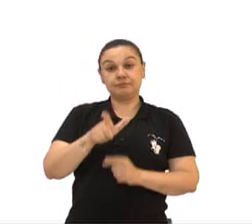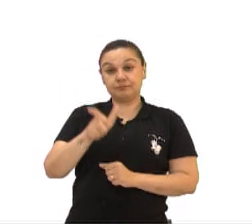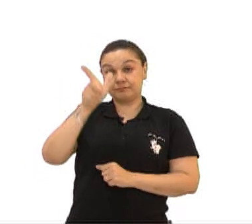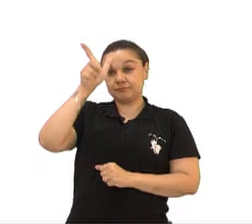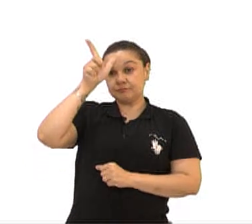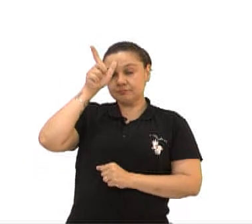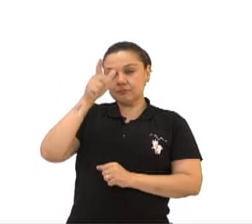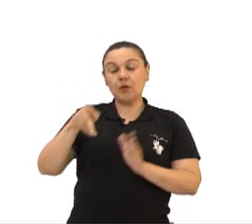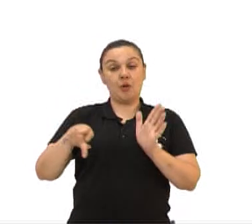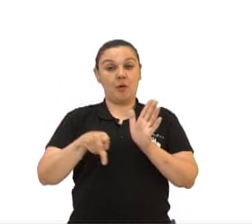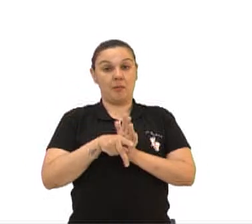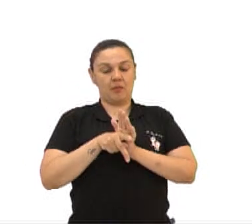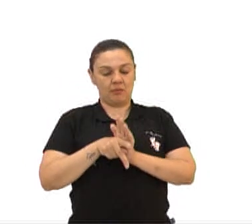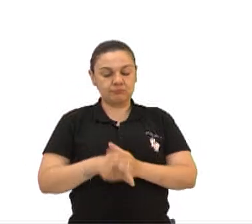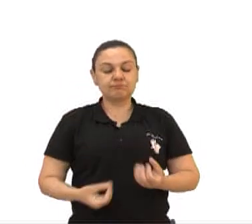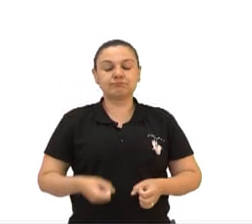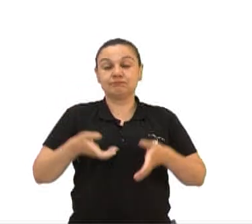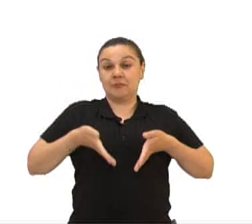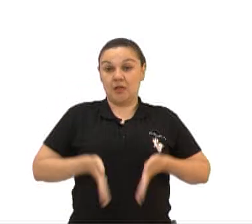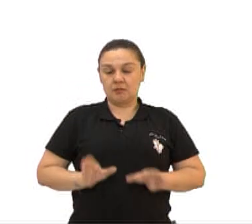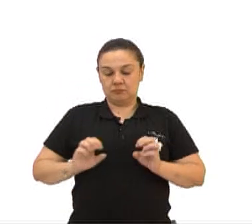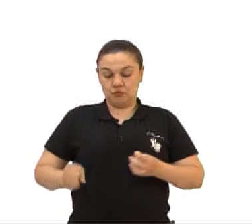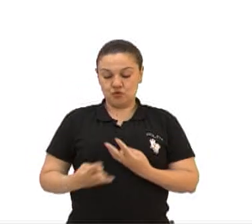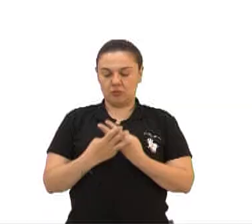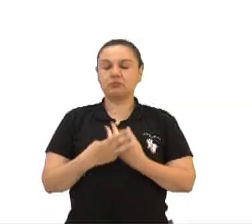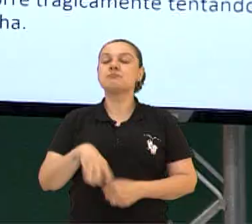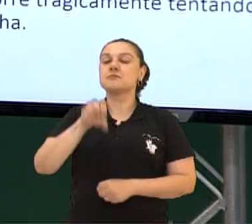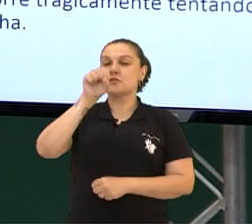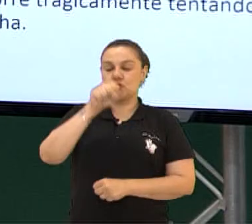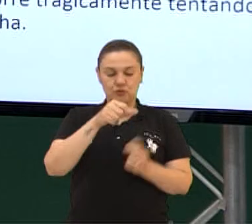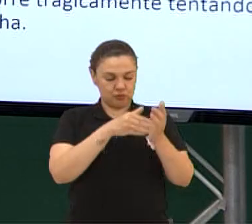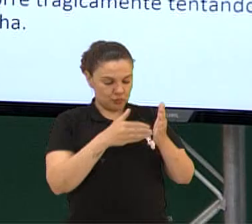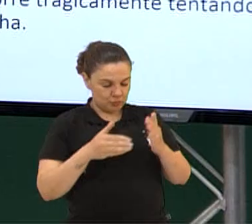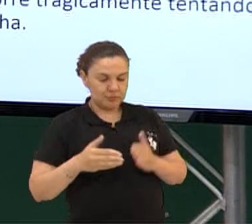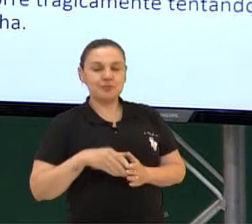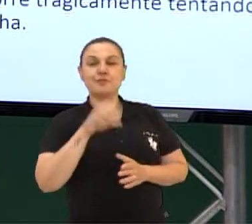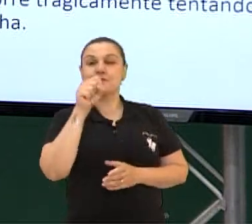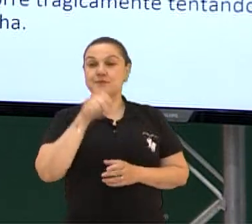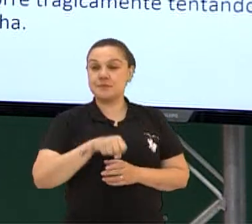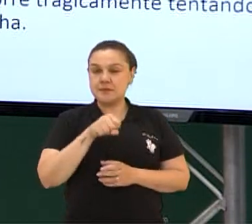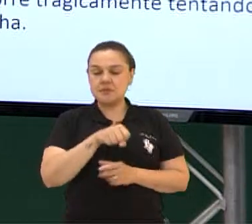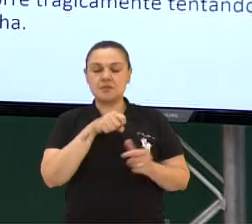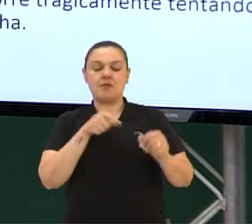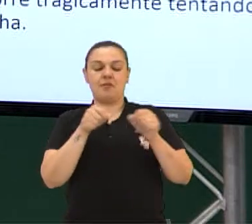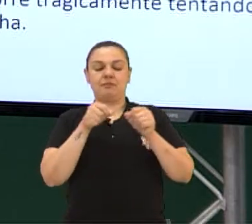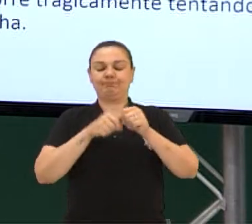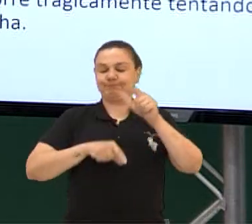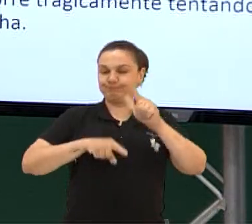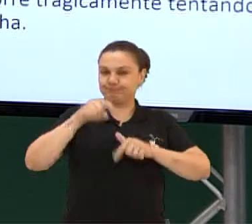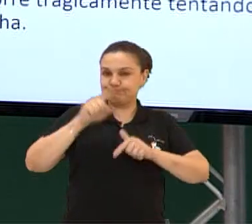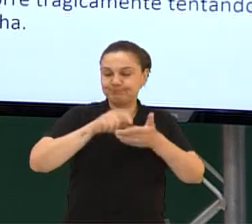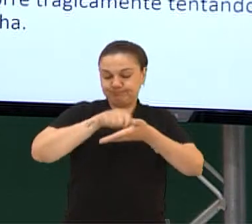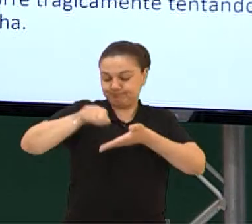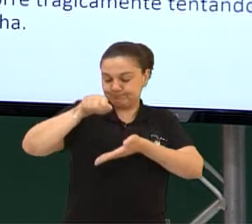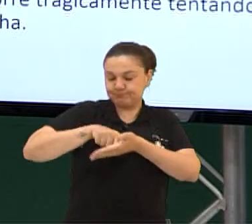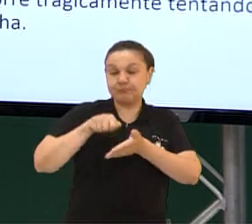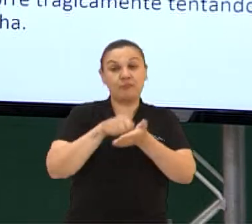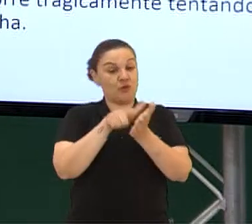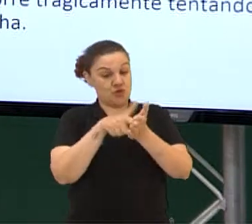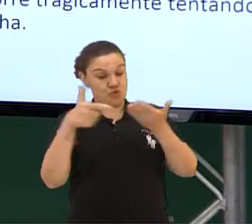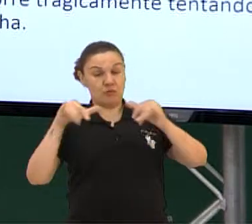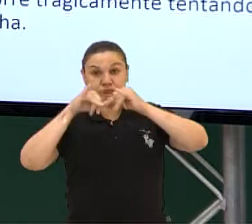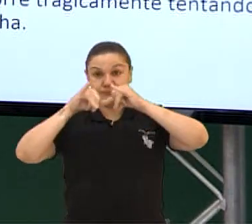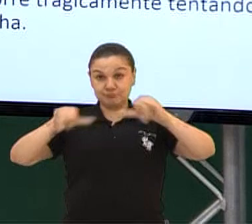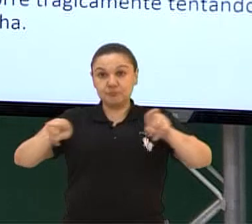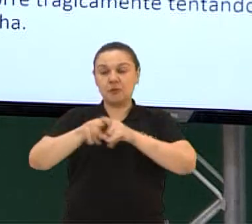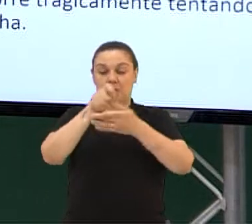de origem judaica. Sim, pessoal, ele foi tudo isso. Foi, moçada, ele foi tudo isso. Ele produziu bastante, ele foi jornalista,